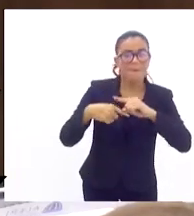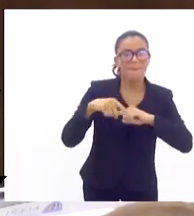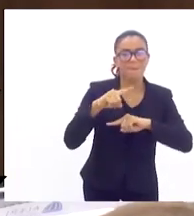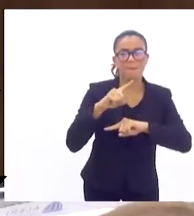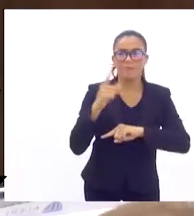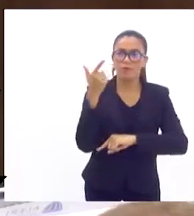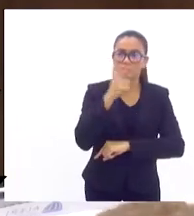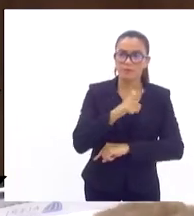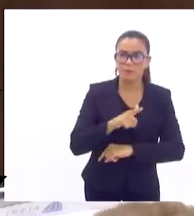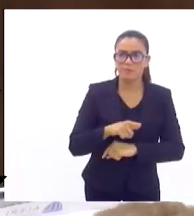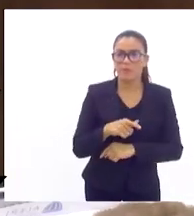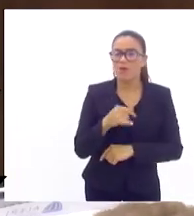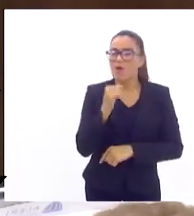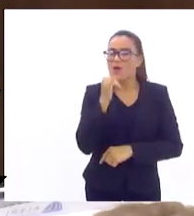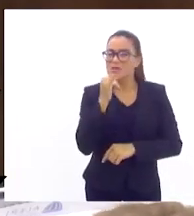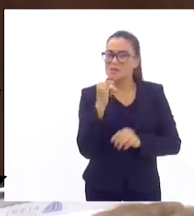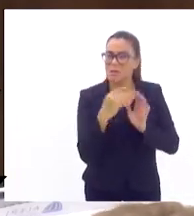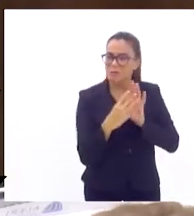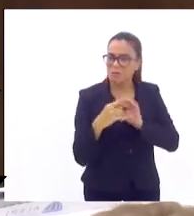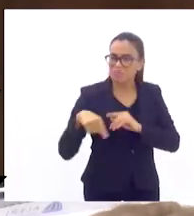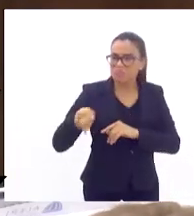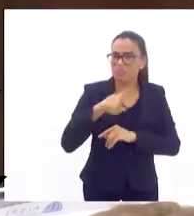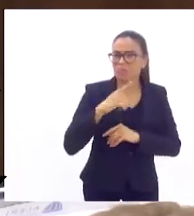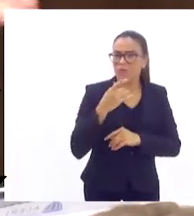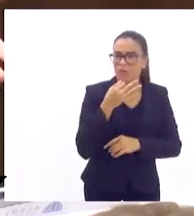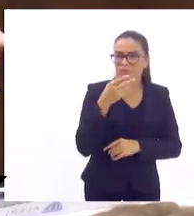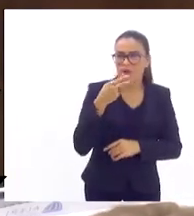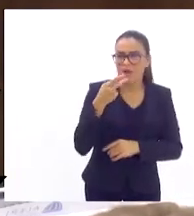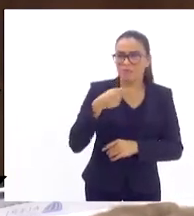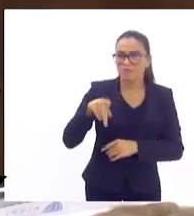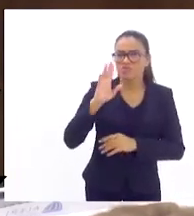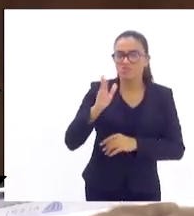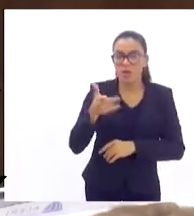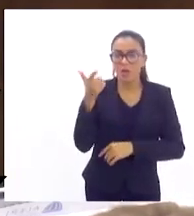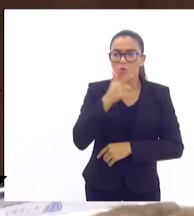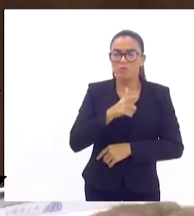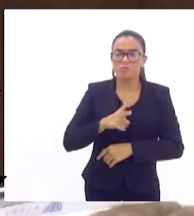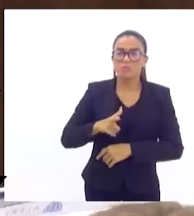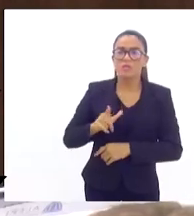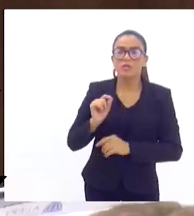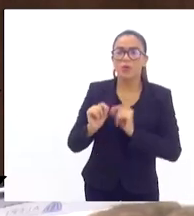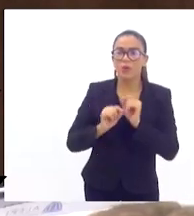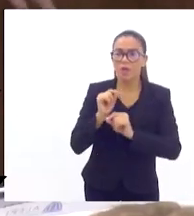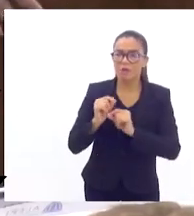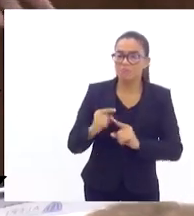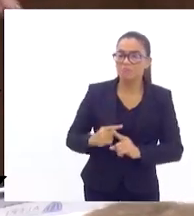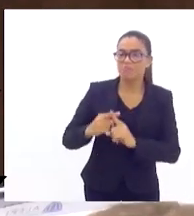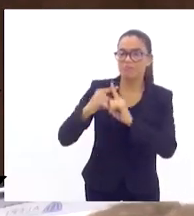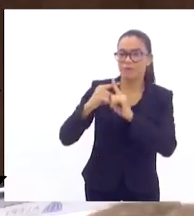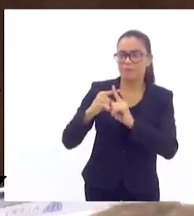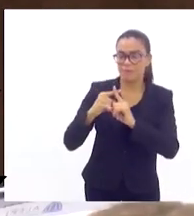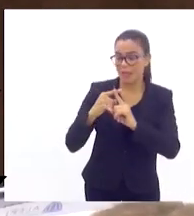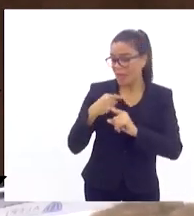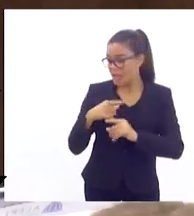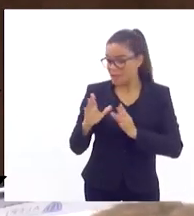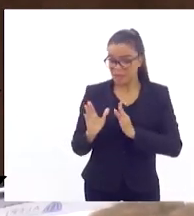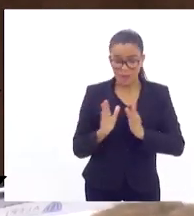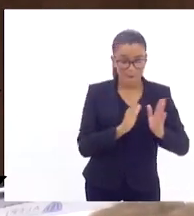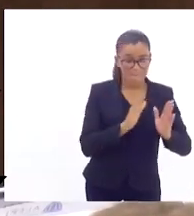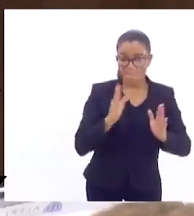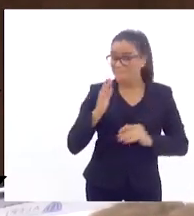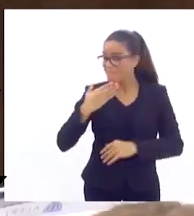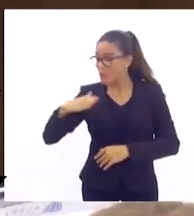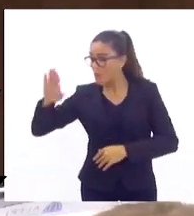vou citar exemplos de recuperações que já trouxeram resultados, que a gente sai da parte de promessa e vai para a